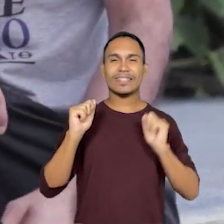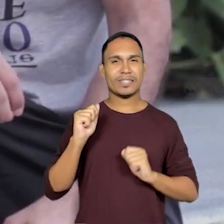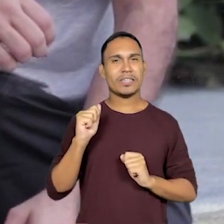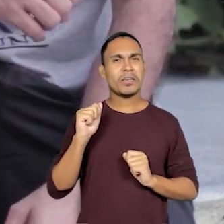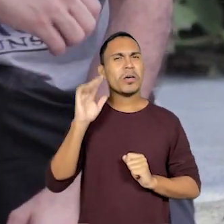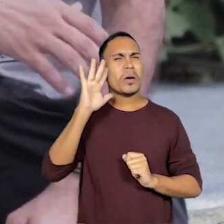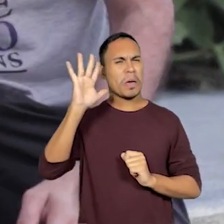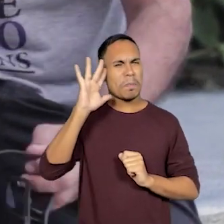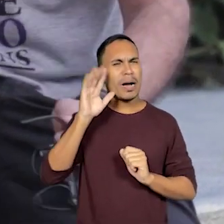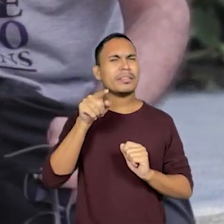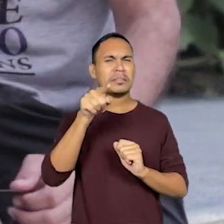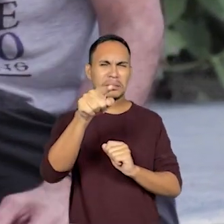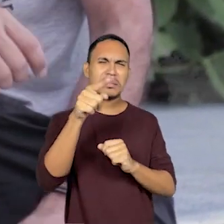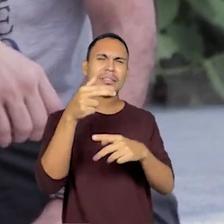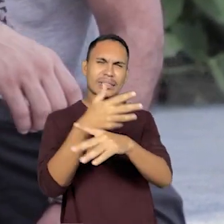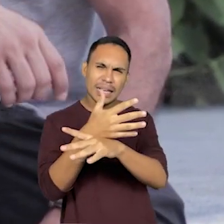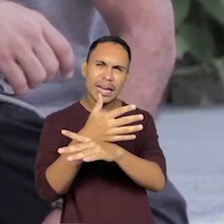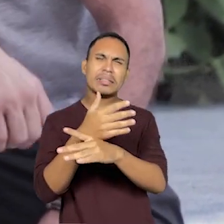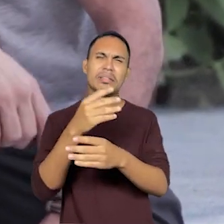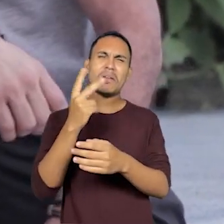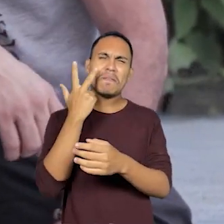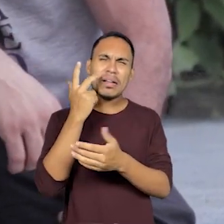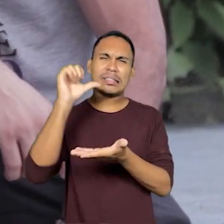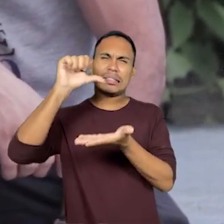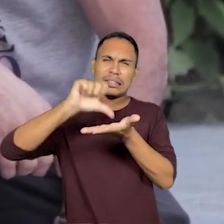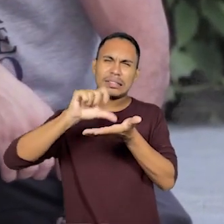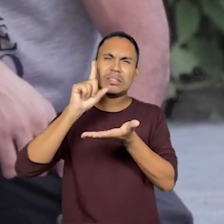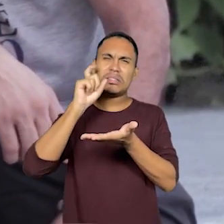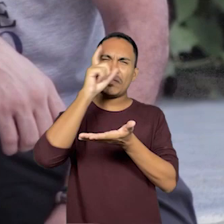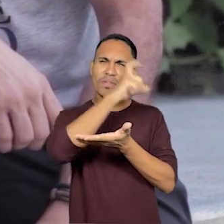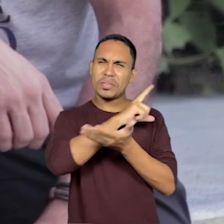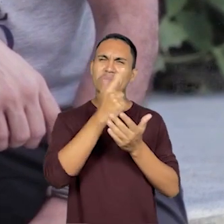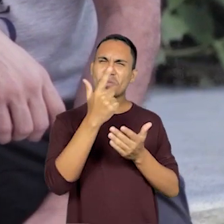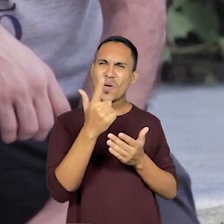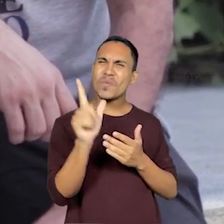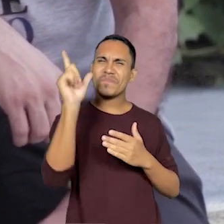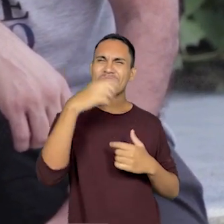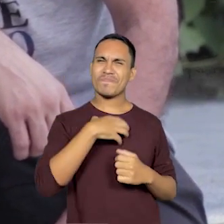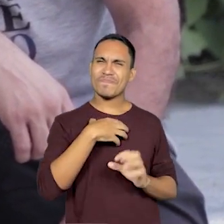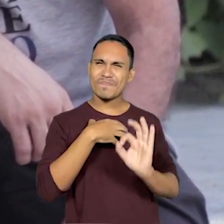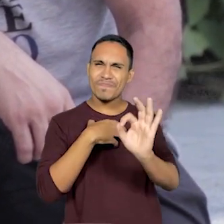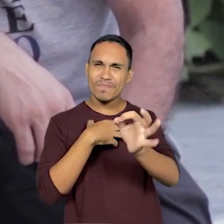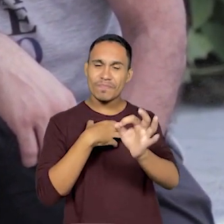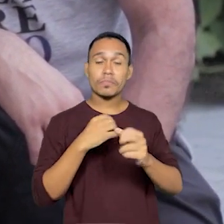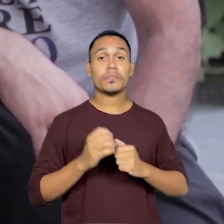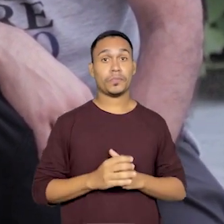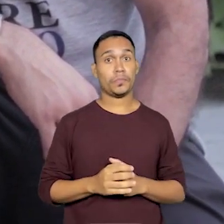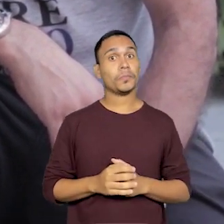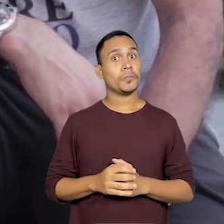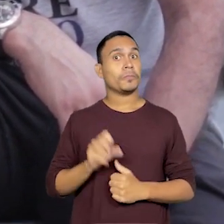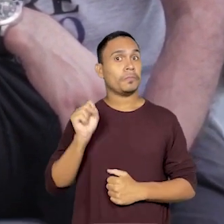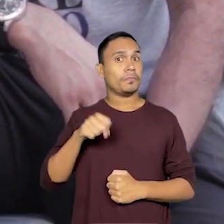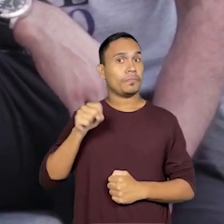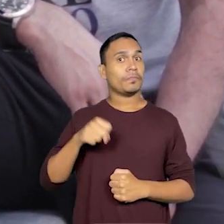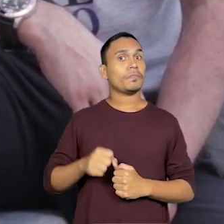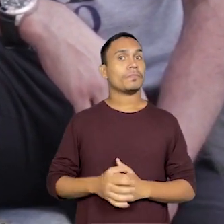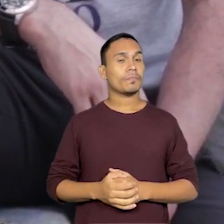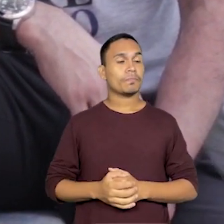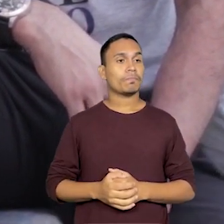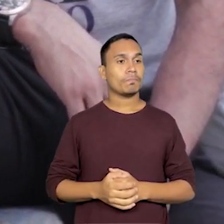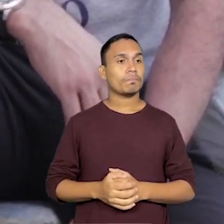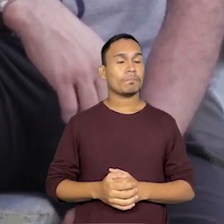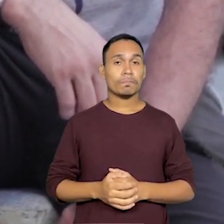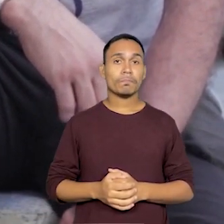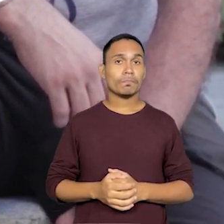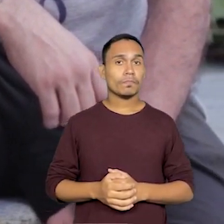mais difícil também ter um espaço, não sei, né? Acho que hoje em dia é outra realidade, né? John Moraes, integra Dança Libras.